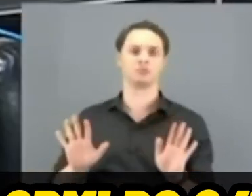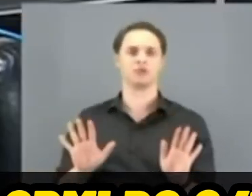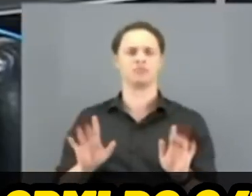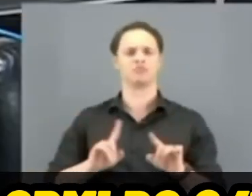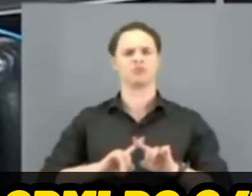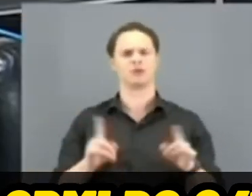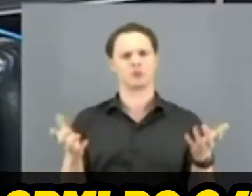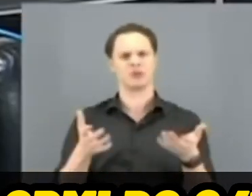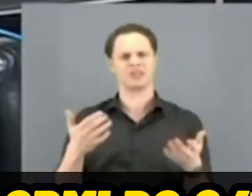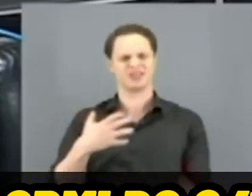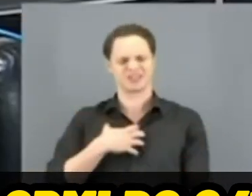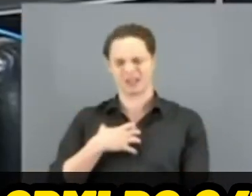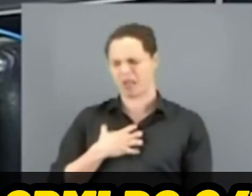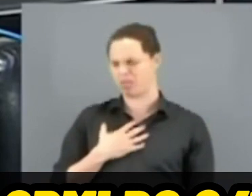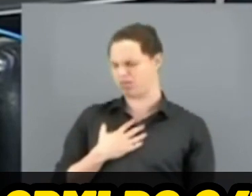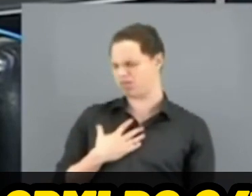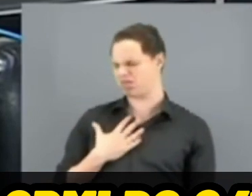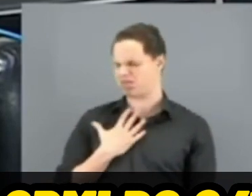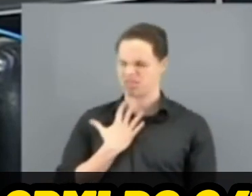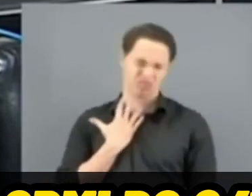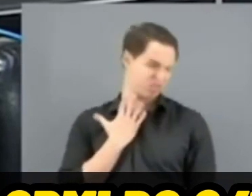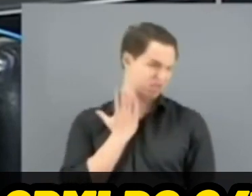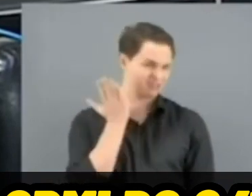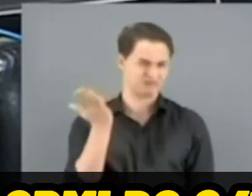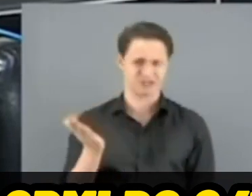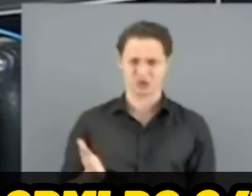senti nojo da esquerda. Nojo.